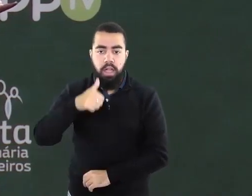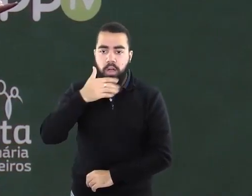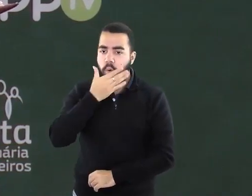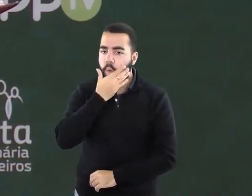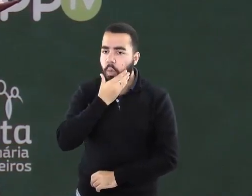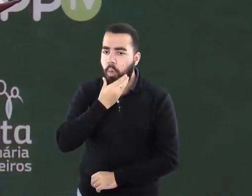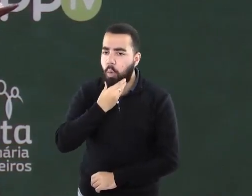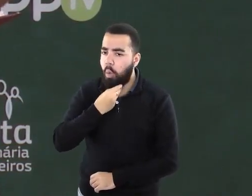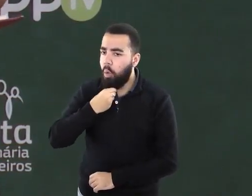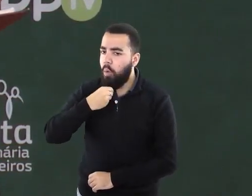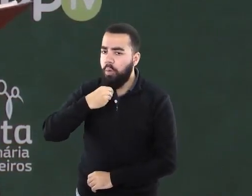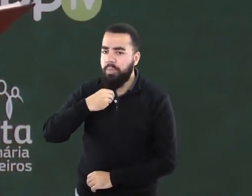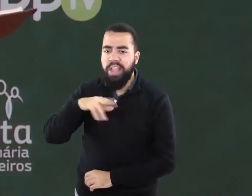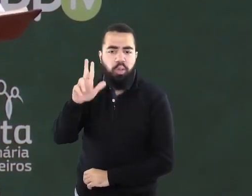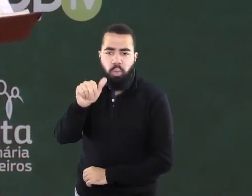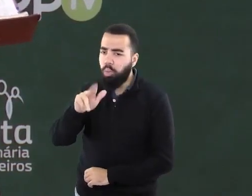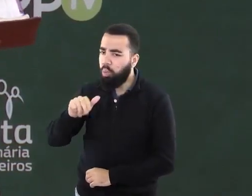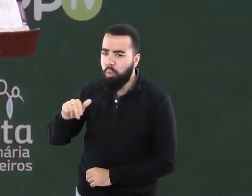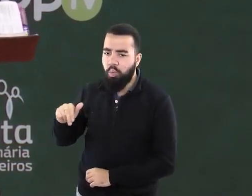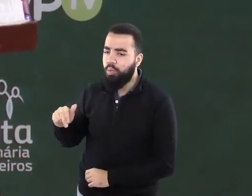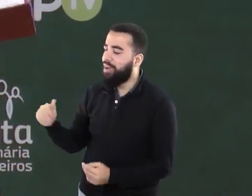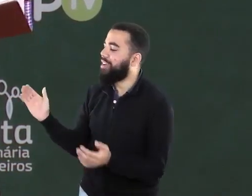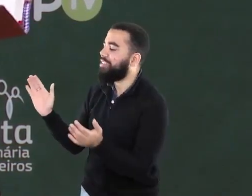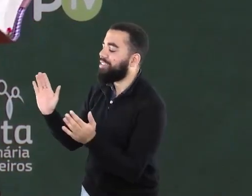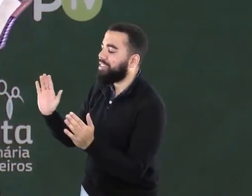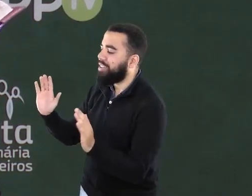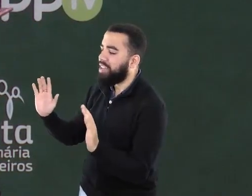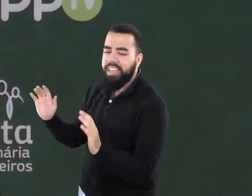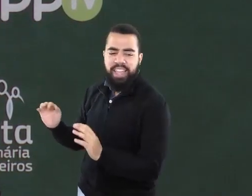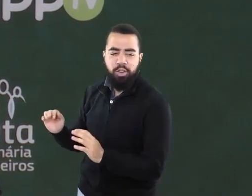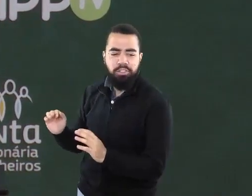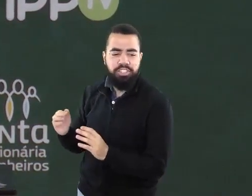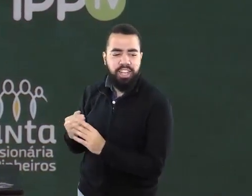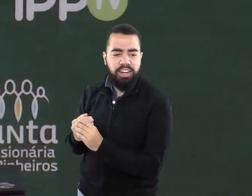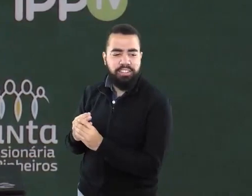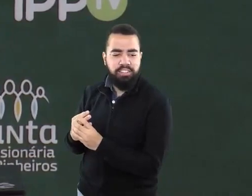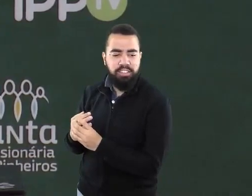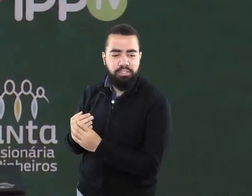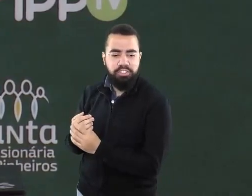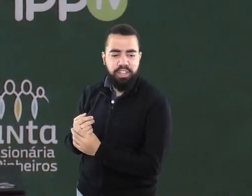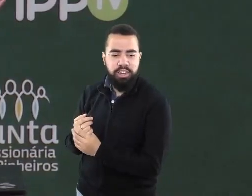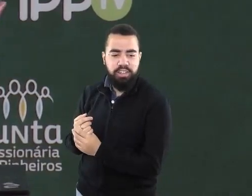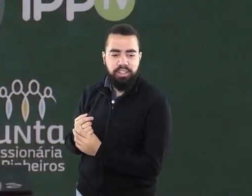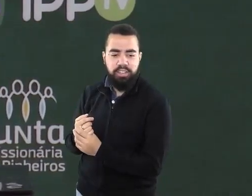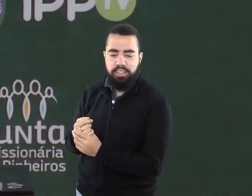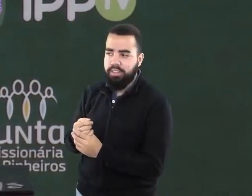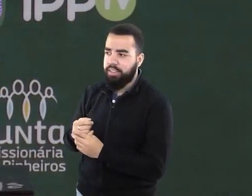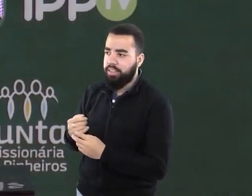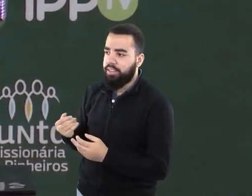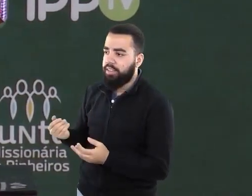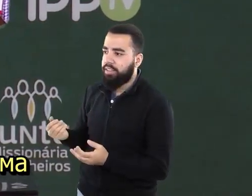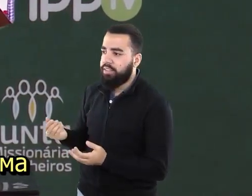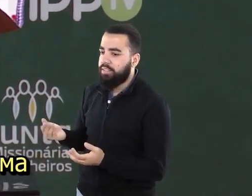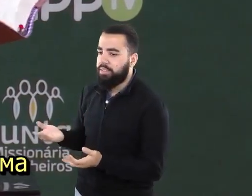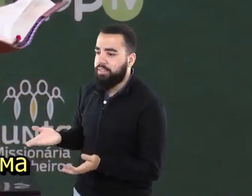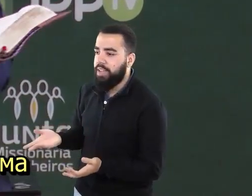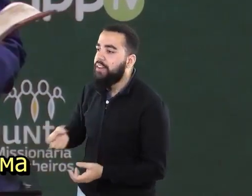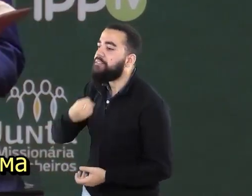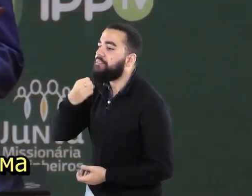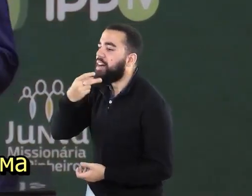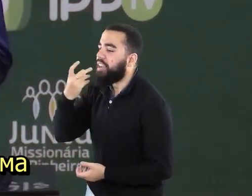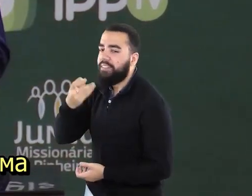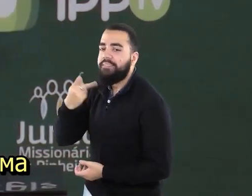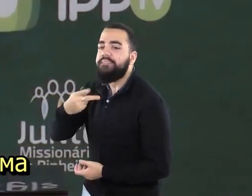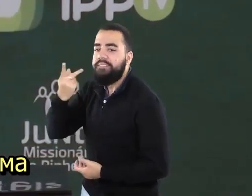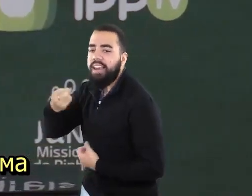O marido não elogia, o marido não é romântico, o marido não é carinhoso, marido não valoriza. Aí essa